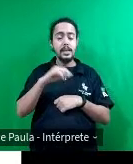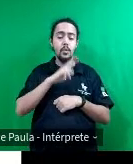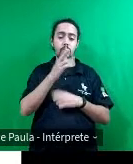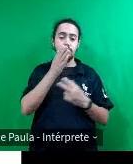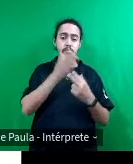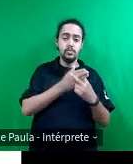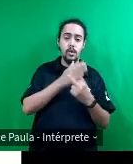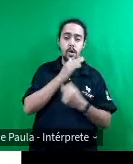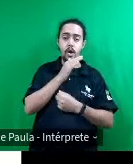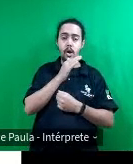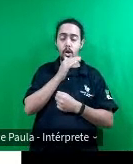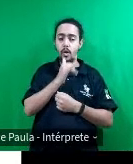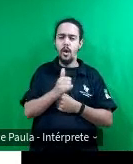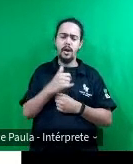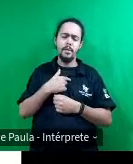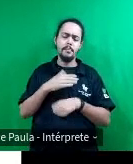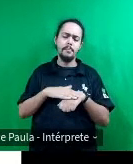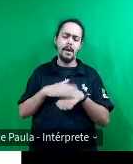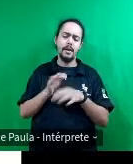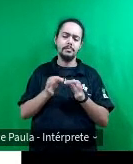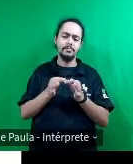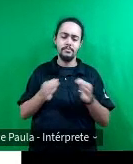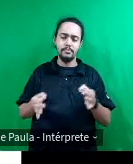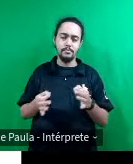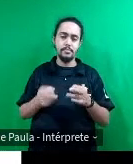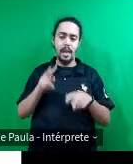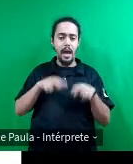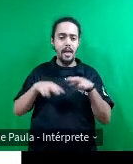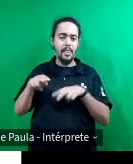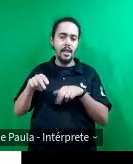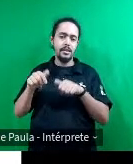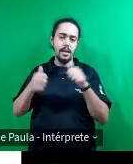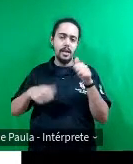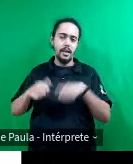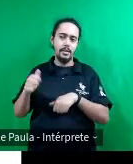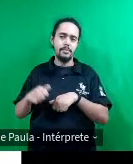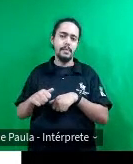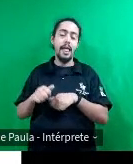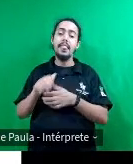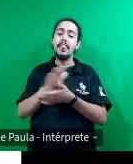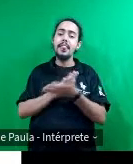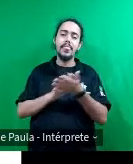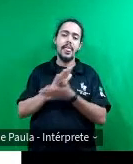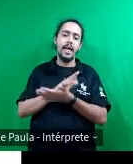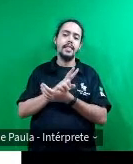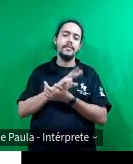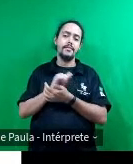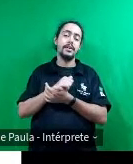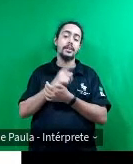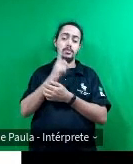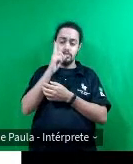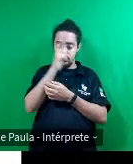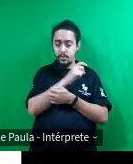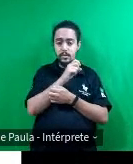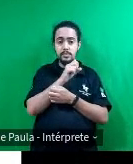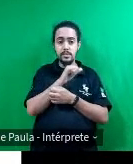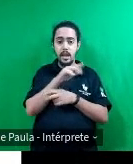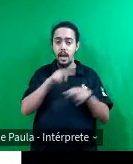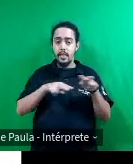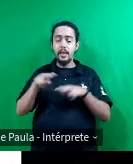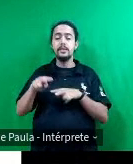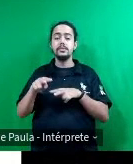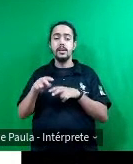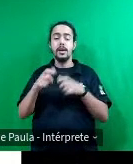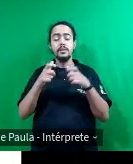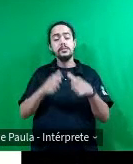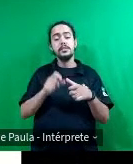eu simplifico a análise. Mas nada que me impeça de analisar o circuito se eu não tiver essa ferramenta em mãos ou